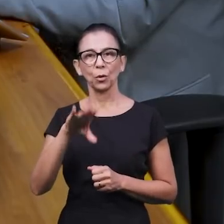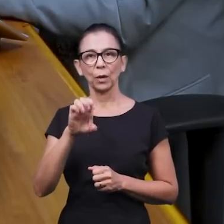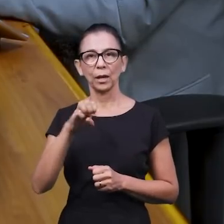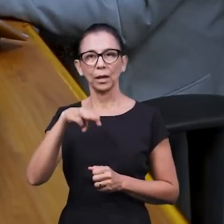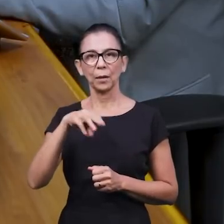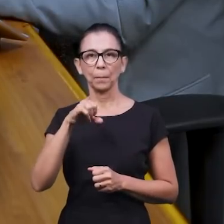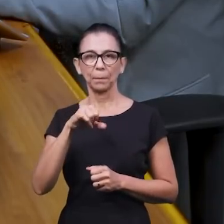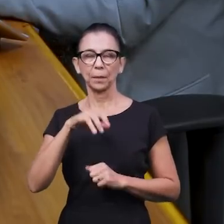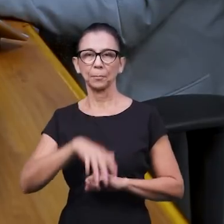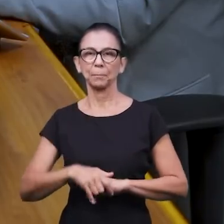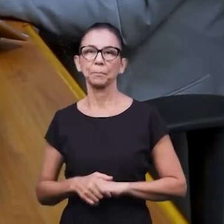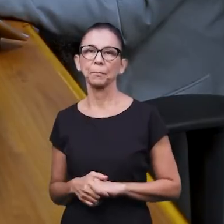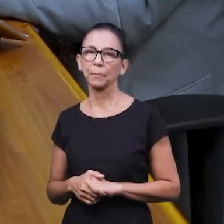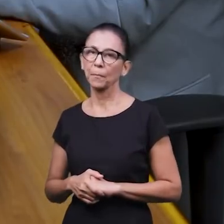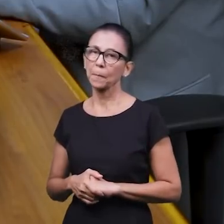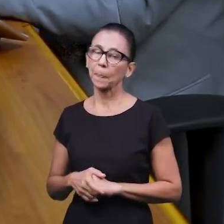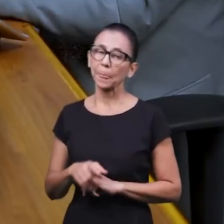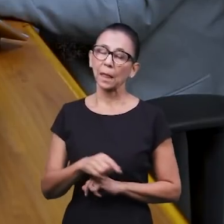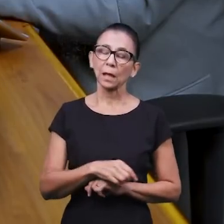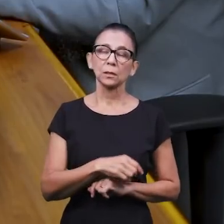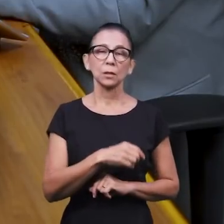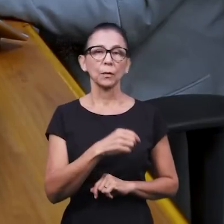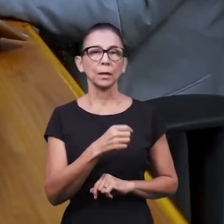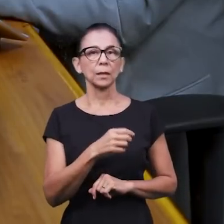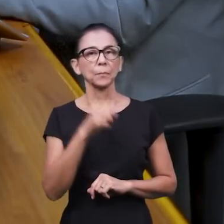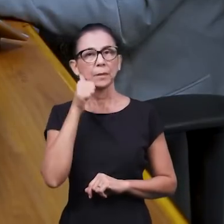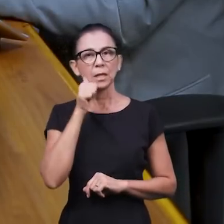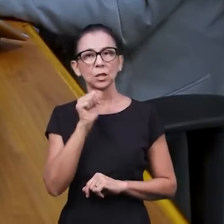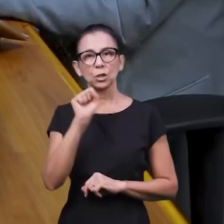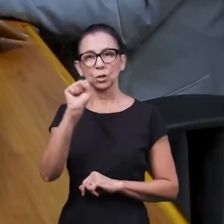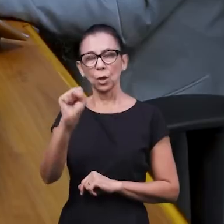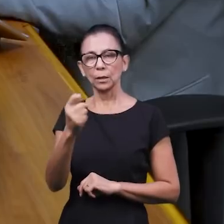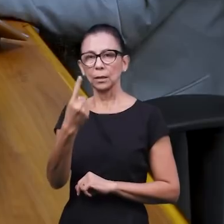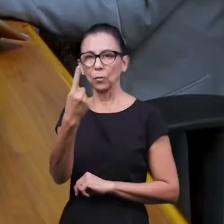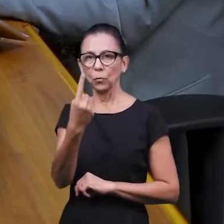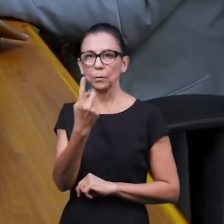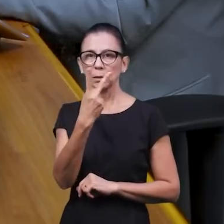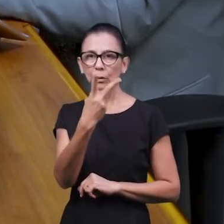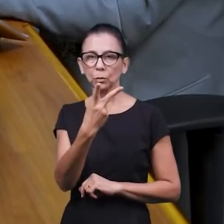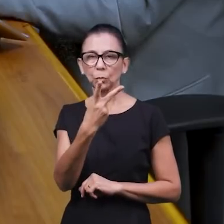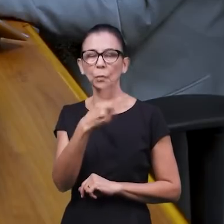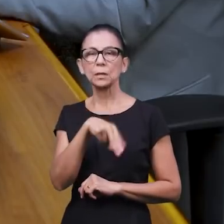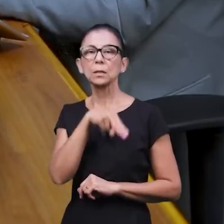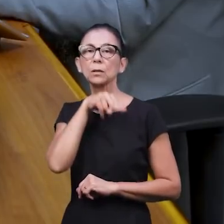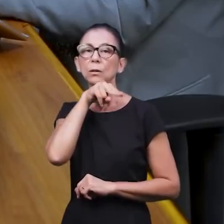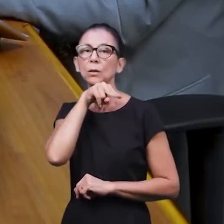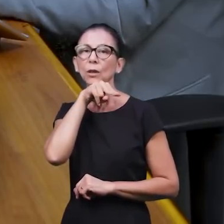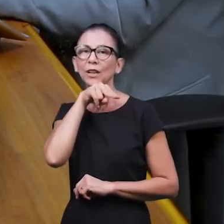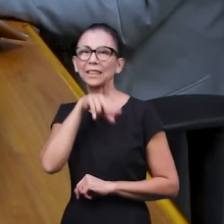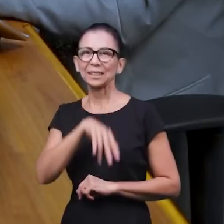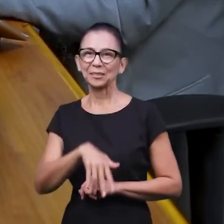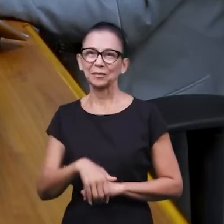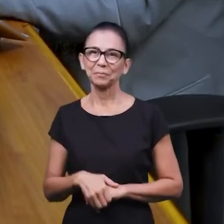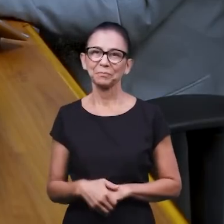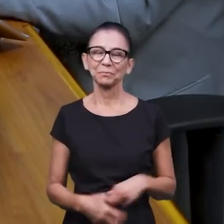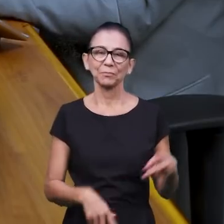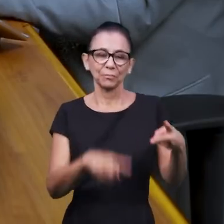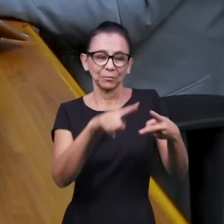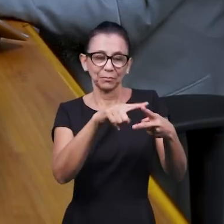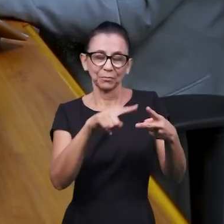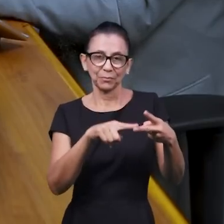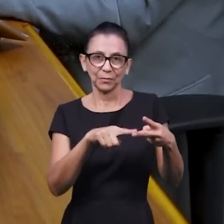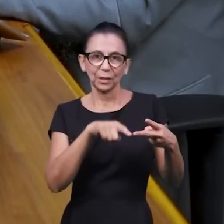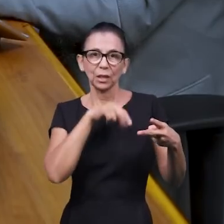levantou sua voz e tornou a chorar. E Orfa beijou sua sogra, porém Ruth se apegou a ela. Pelo que diz, eis